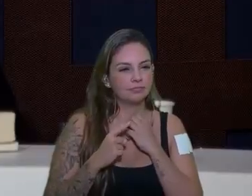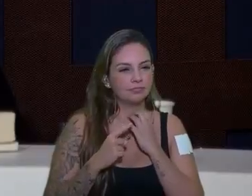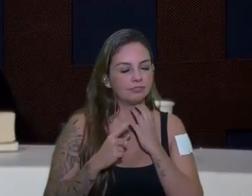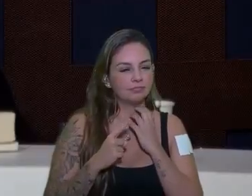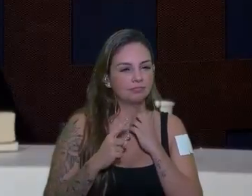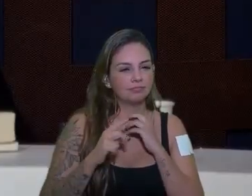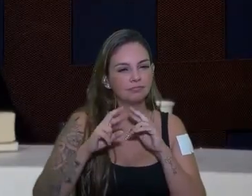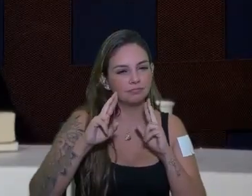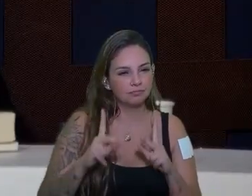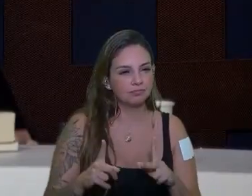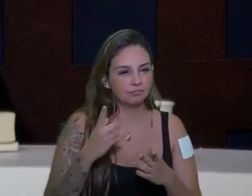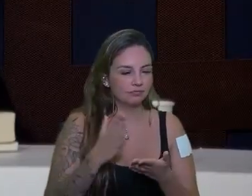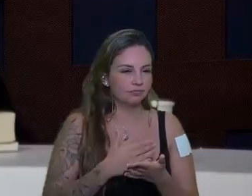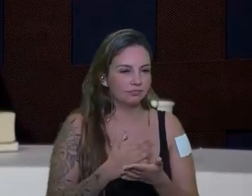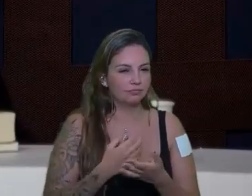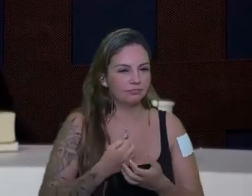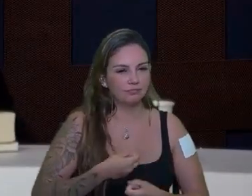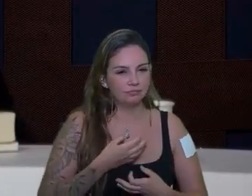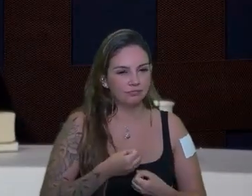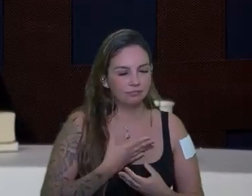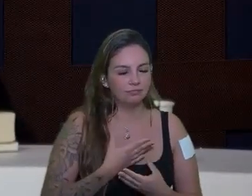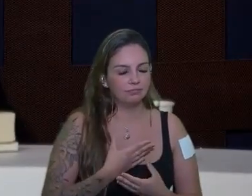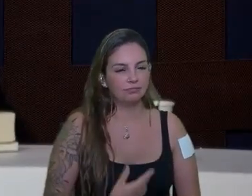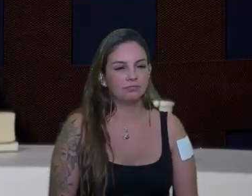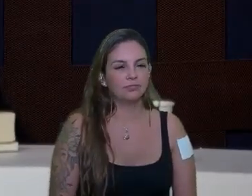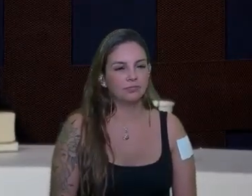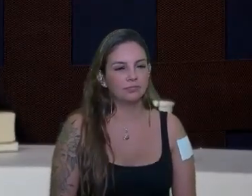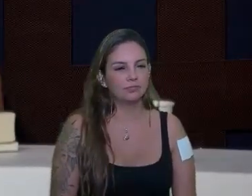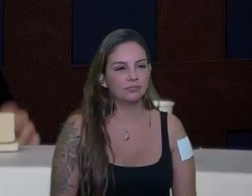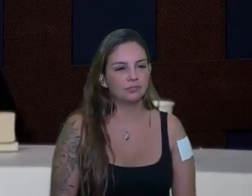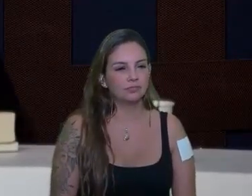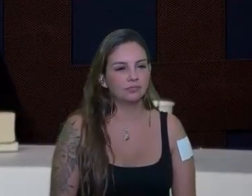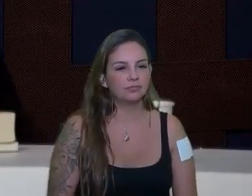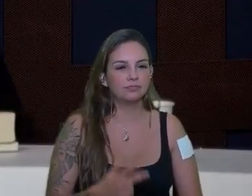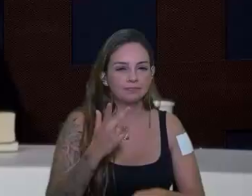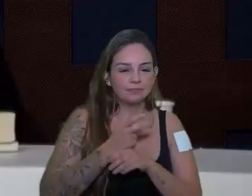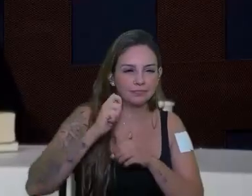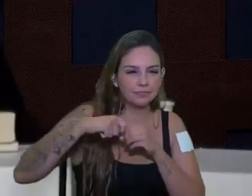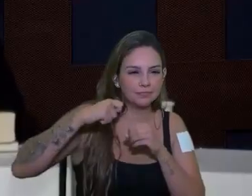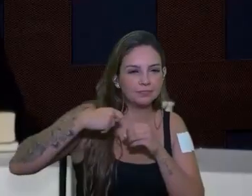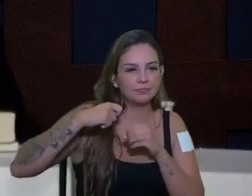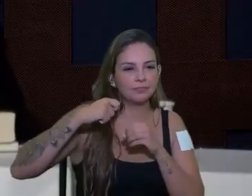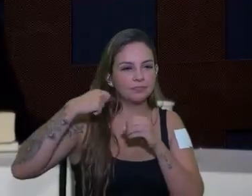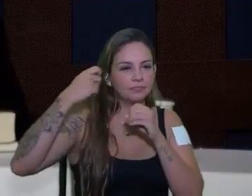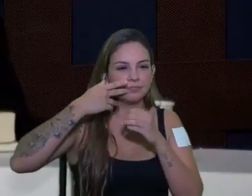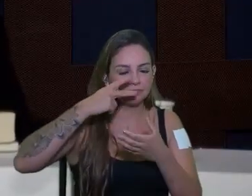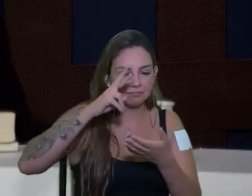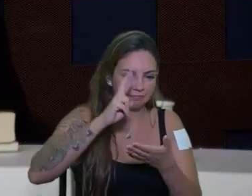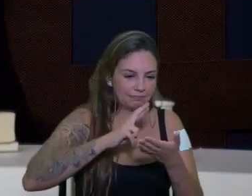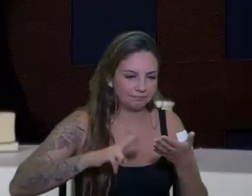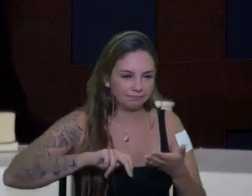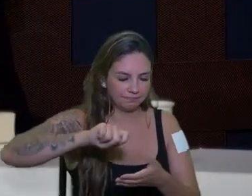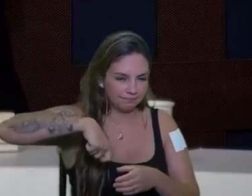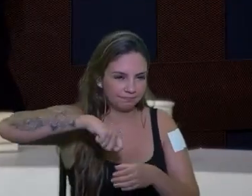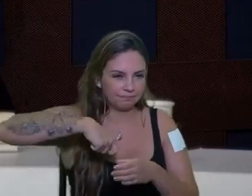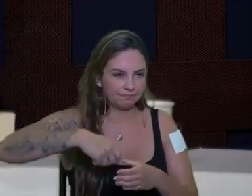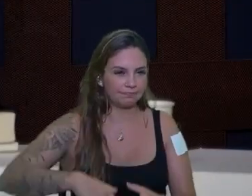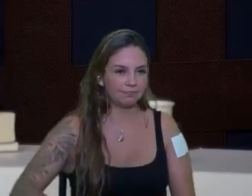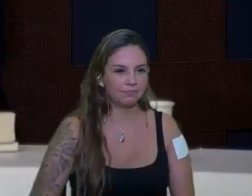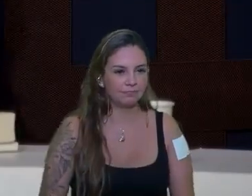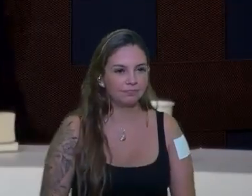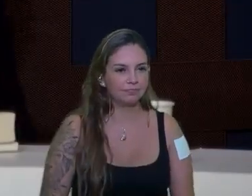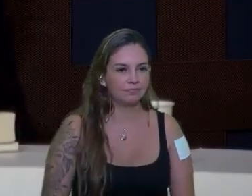super diferente, né, um livro de poesias para um vídeo de receita para a internet. Sobretudo de drinks, né,